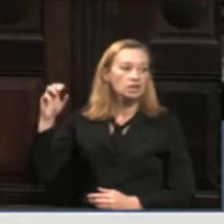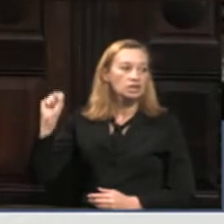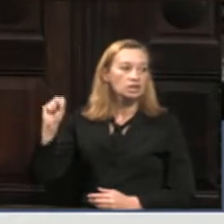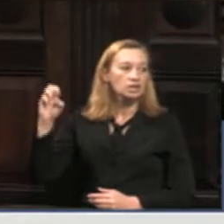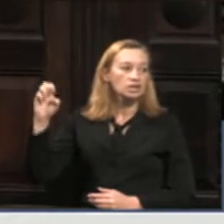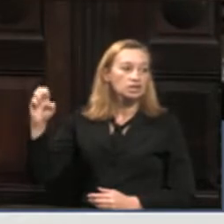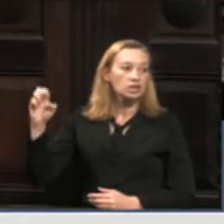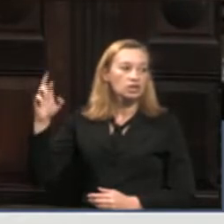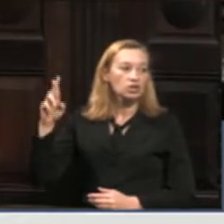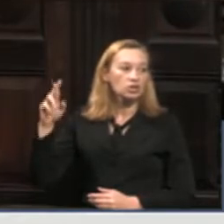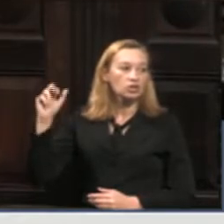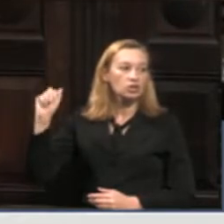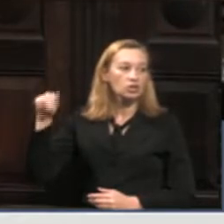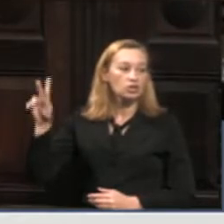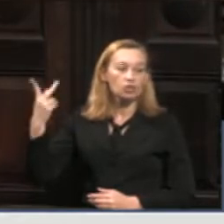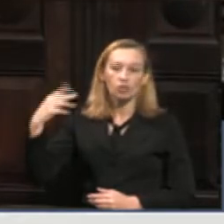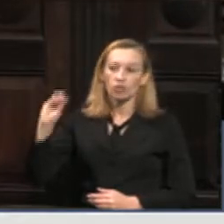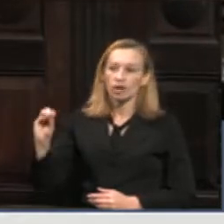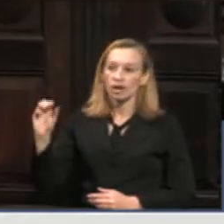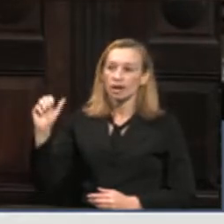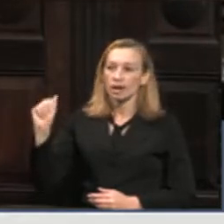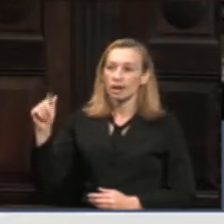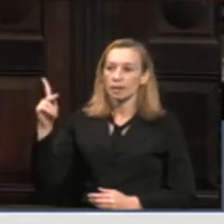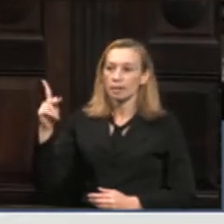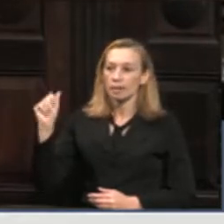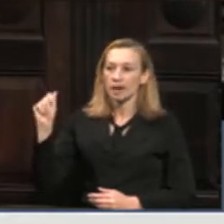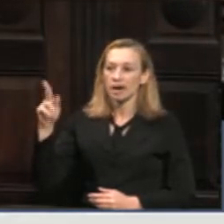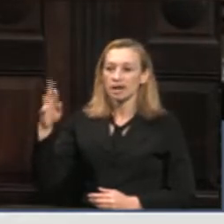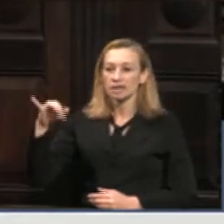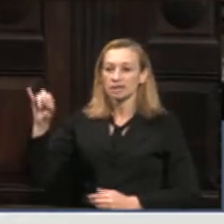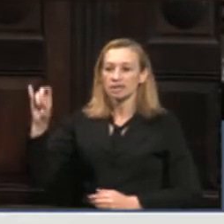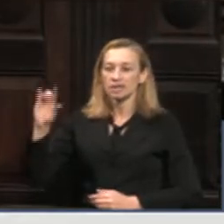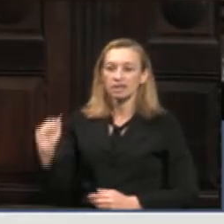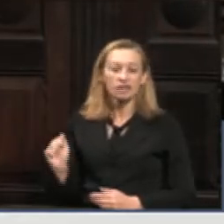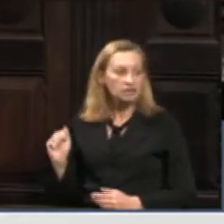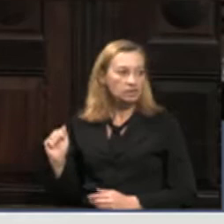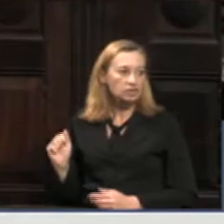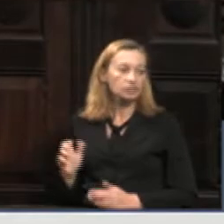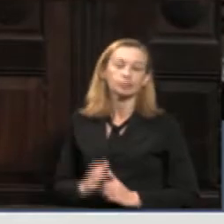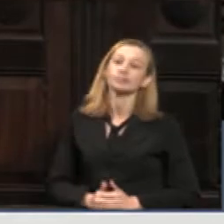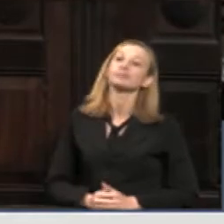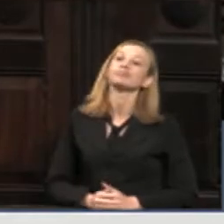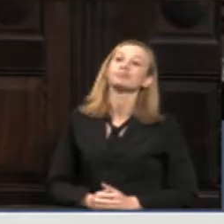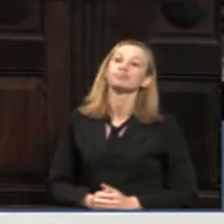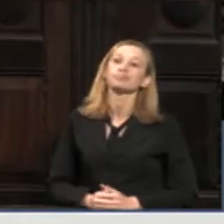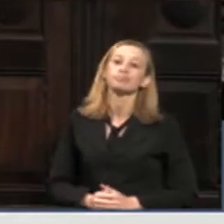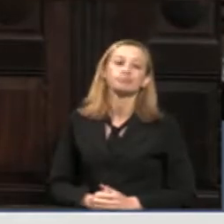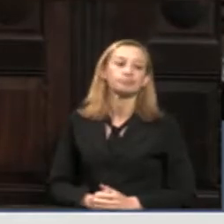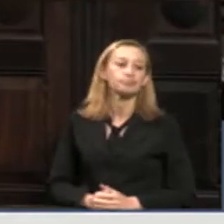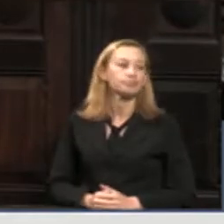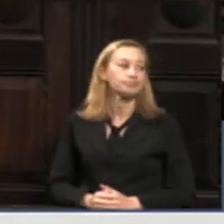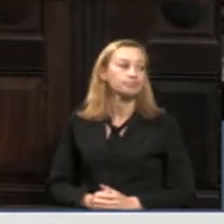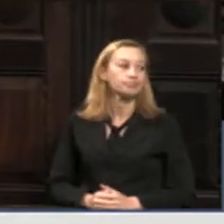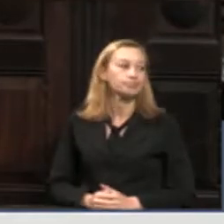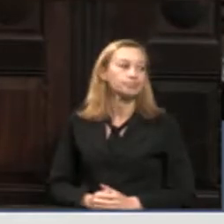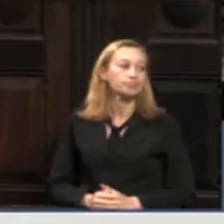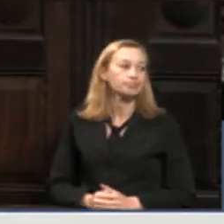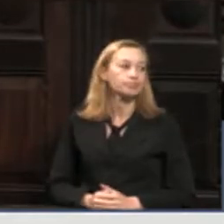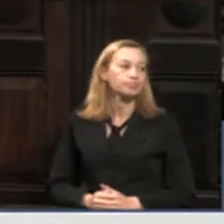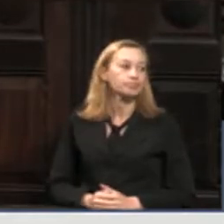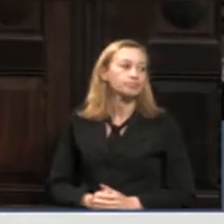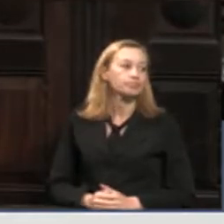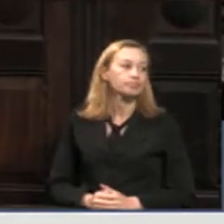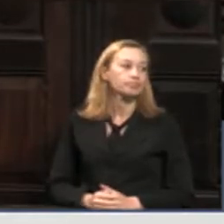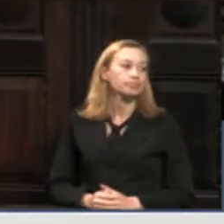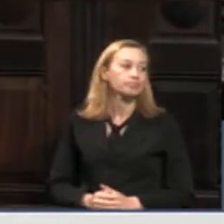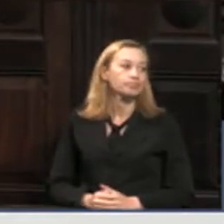que, de uma forma muito nítida, a